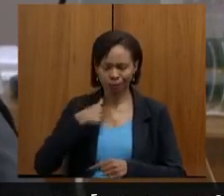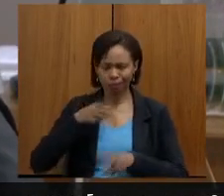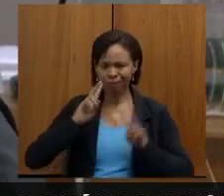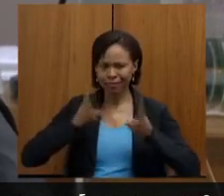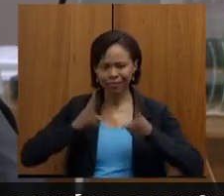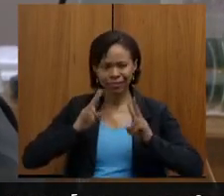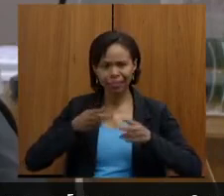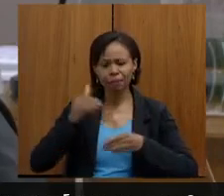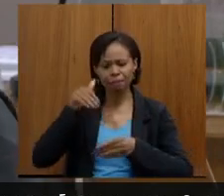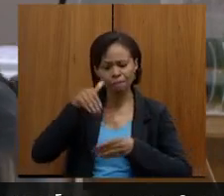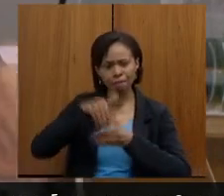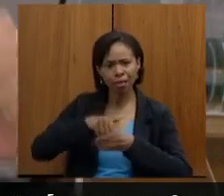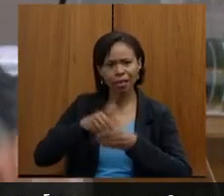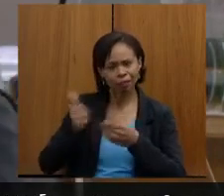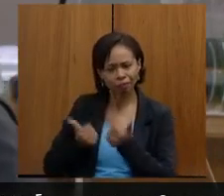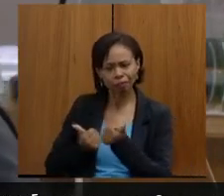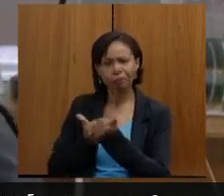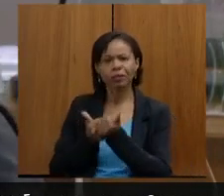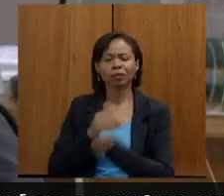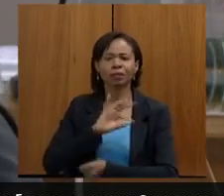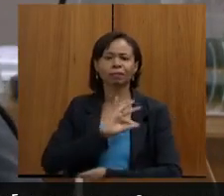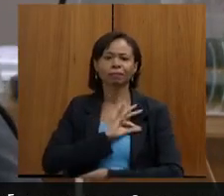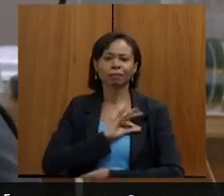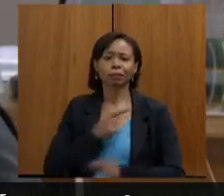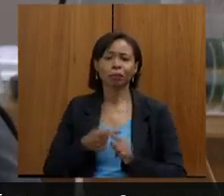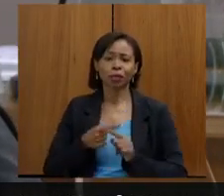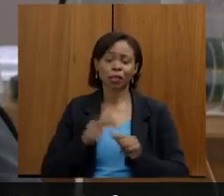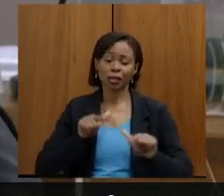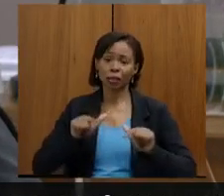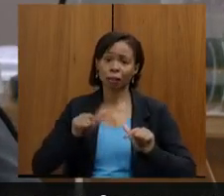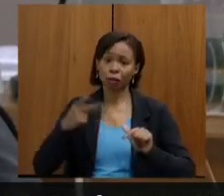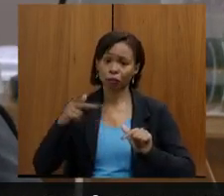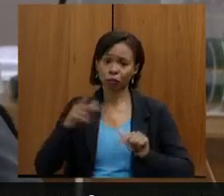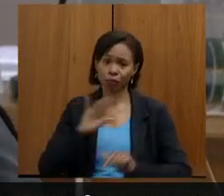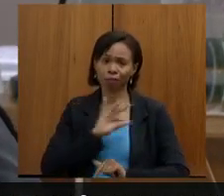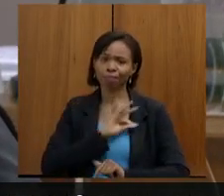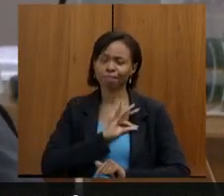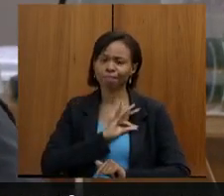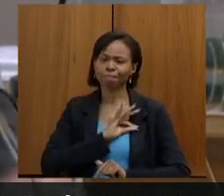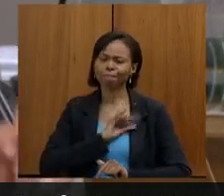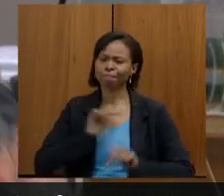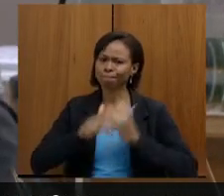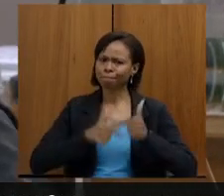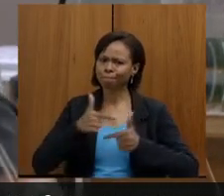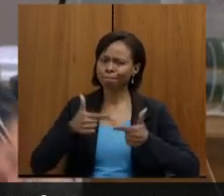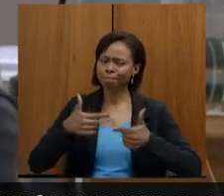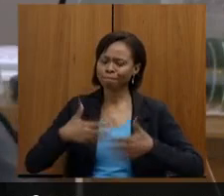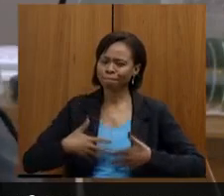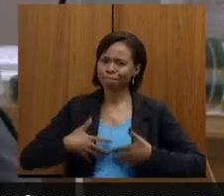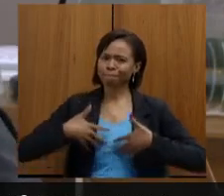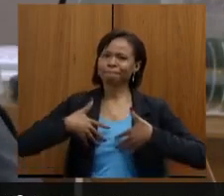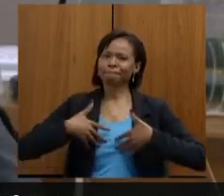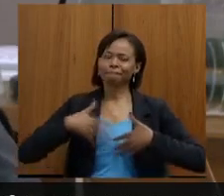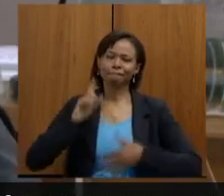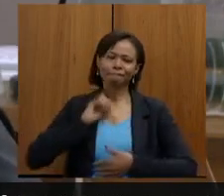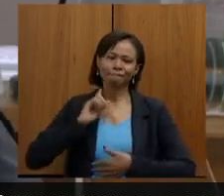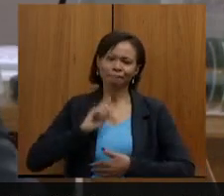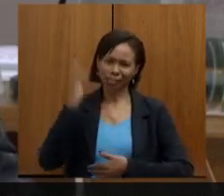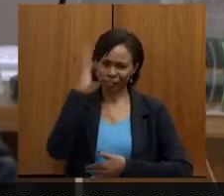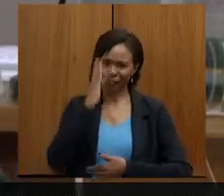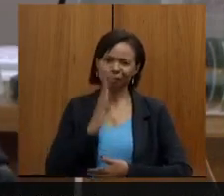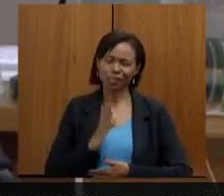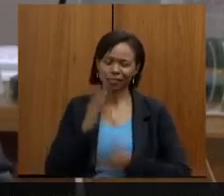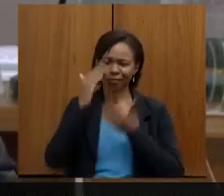é em favor da PM porque esse trabalho que vocês fazem orgulha os mineiros e os brasileiros